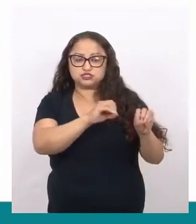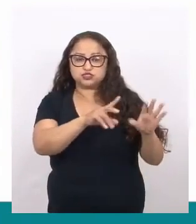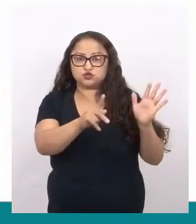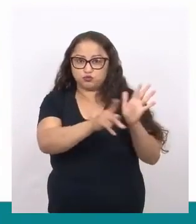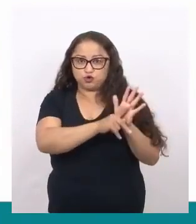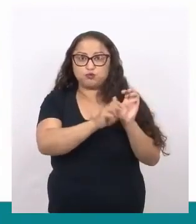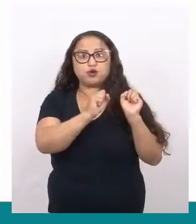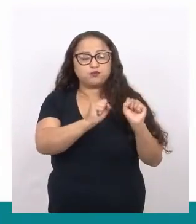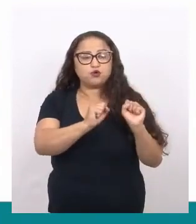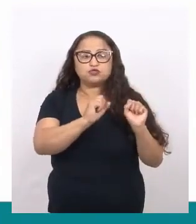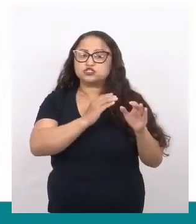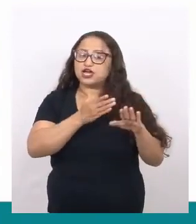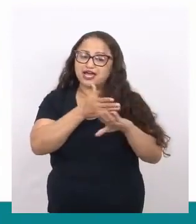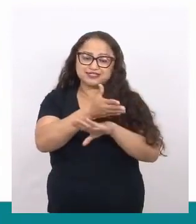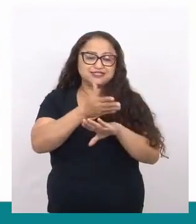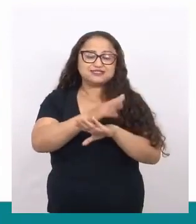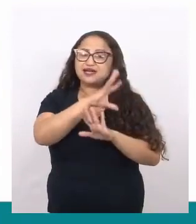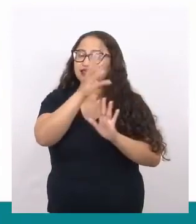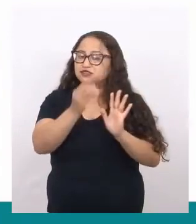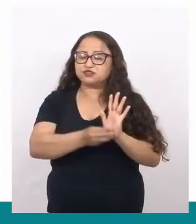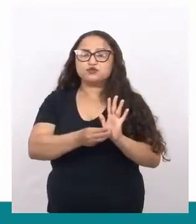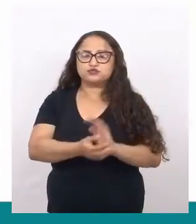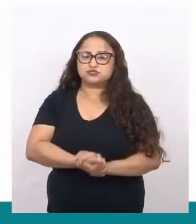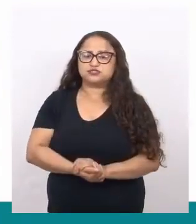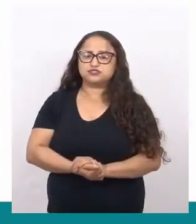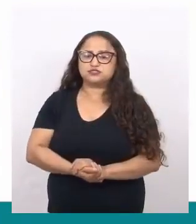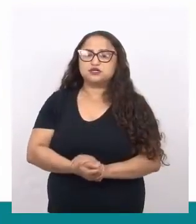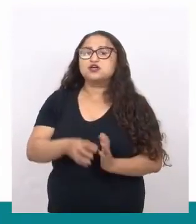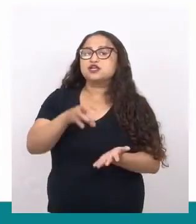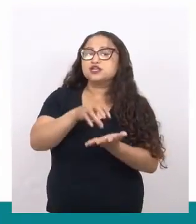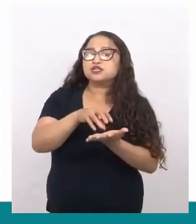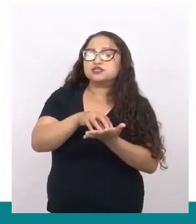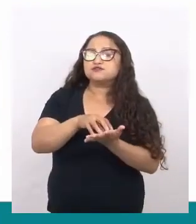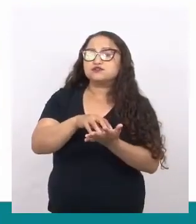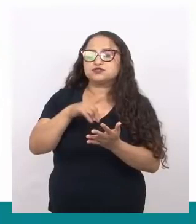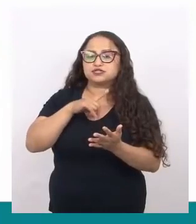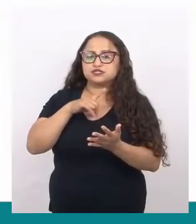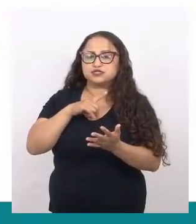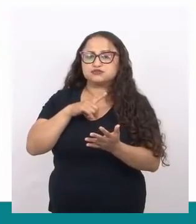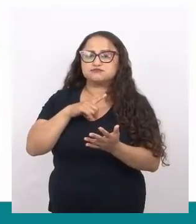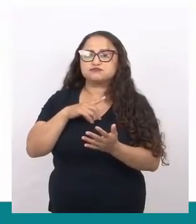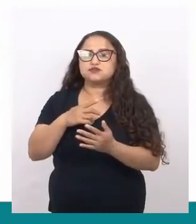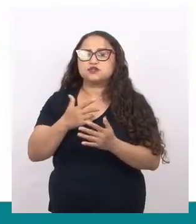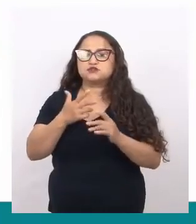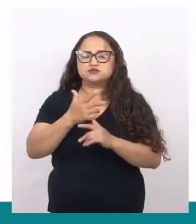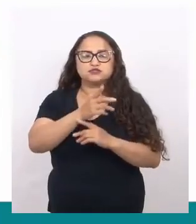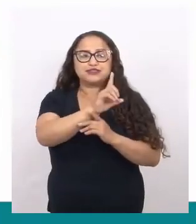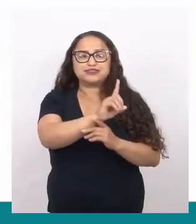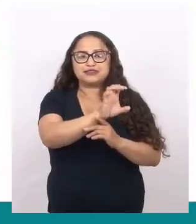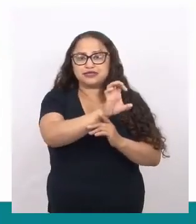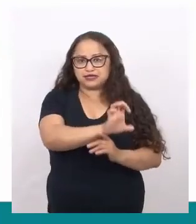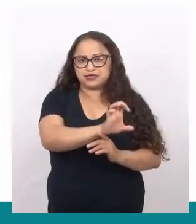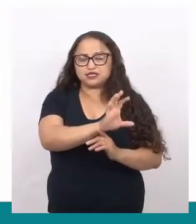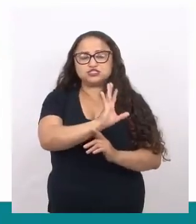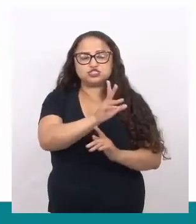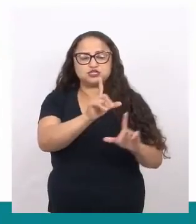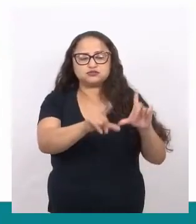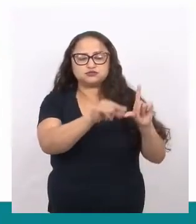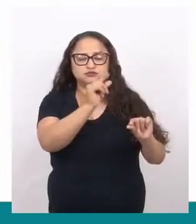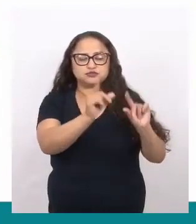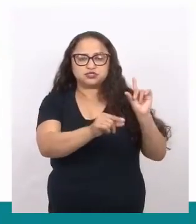Então, nível de unidade vem travadinho na unidade do diretor, nível de DE, a comissão vai